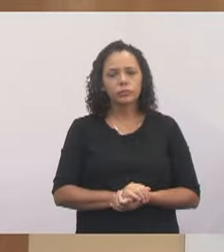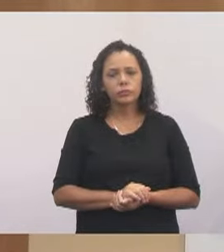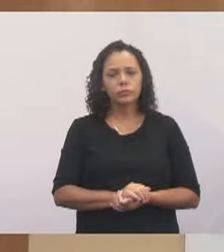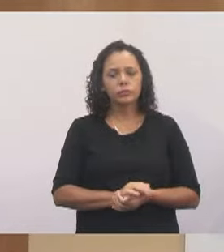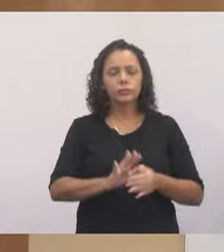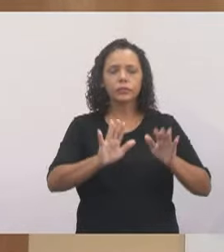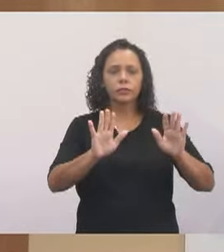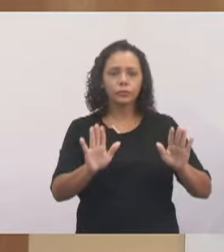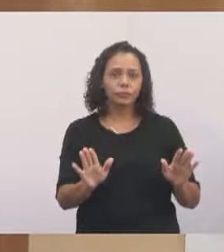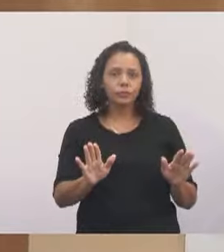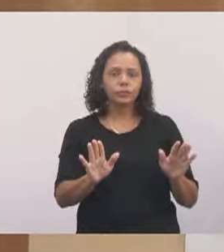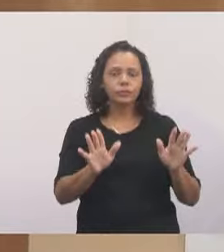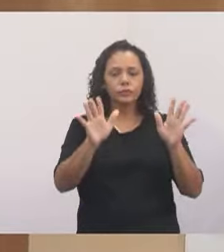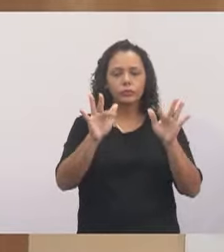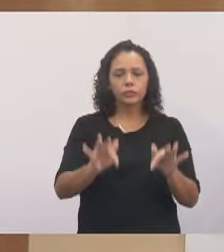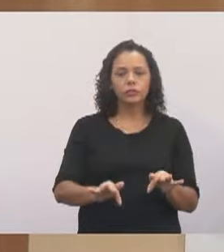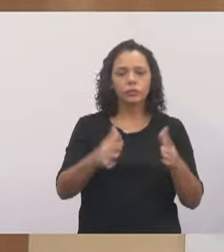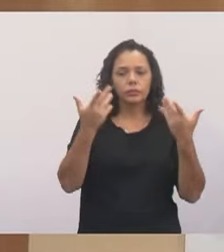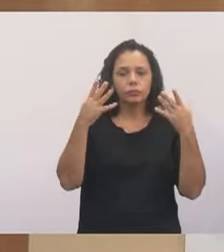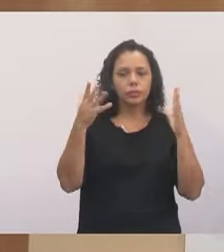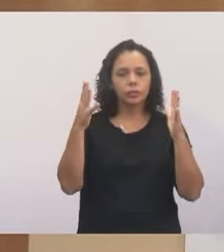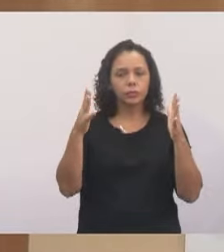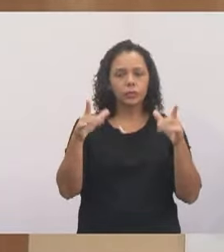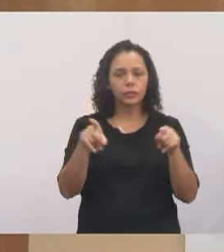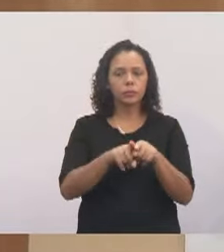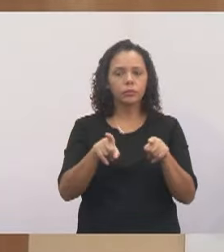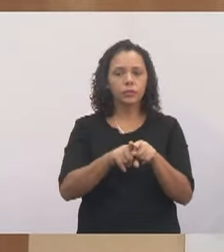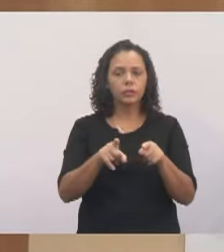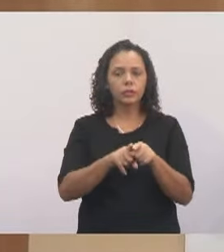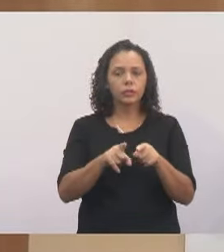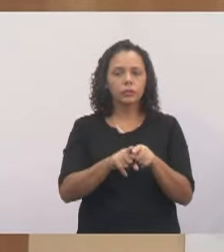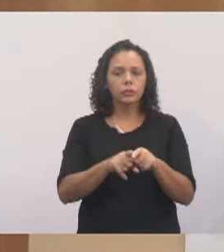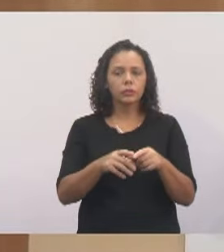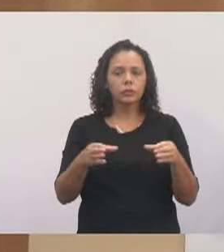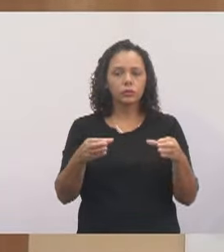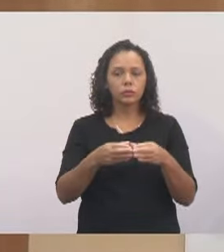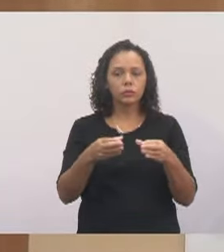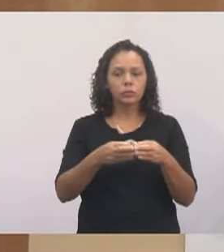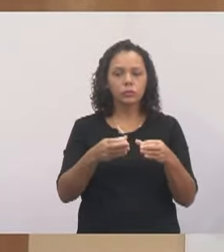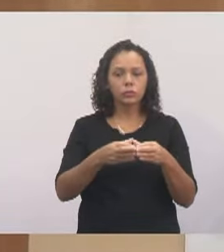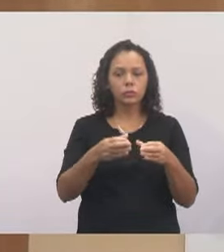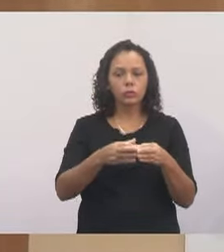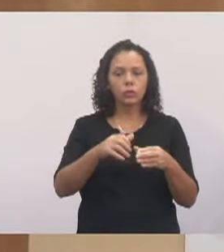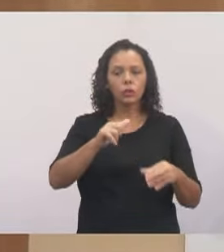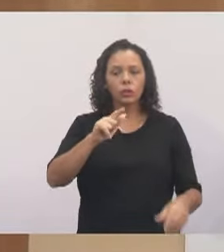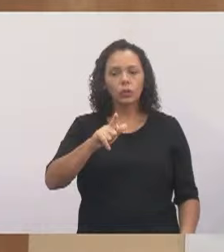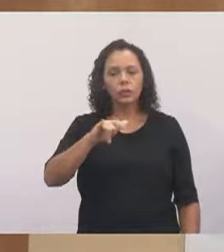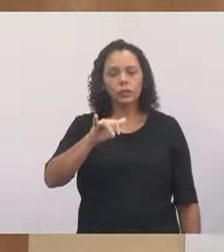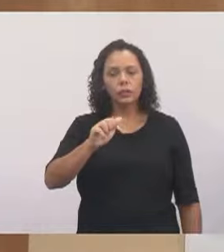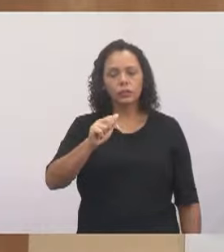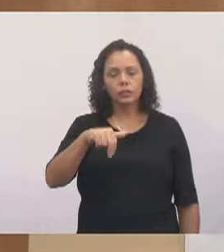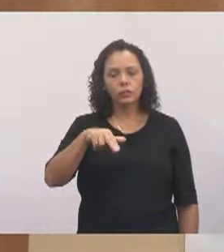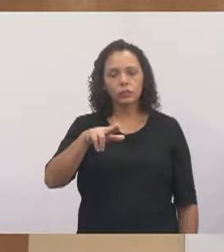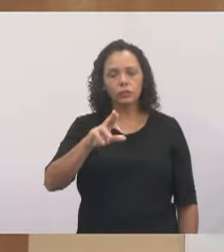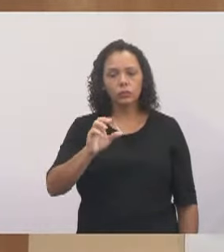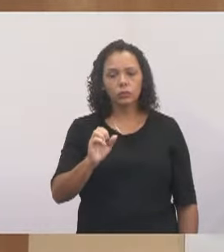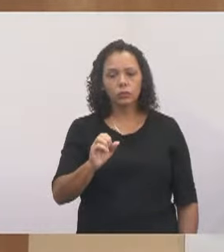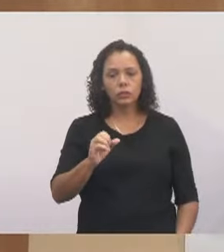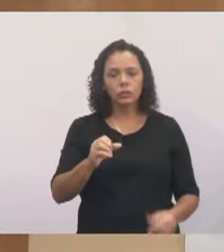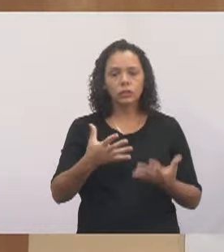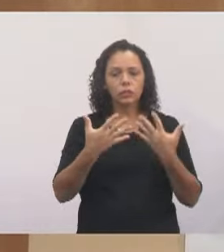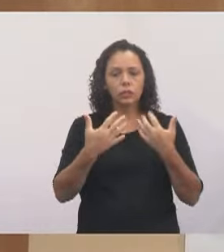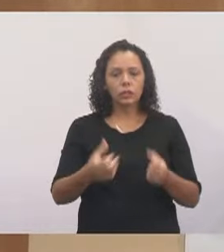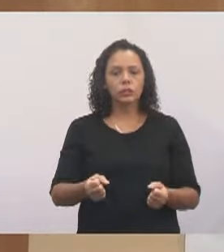E é isso. Então, só para finalizar, parabéns. E parabéns ao pessoal do Liancun também, que está recebendo esse título